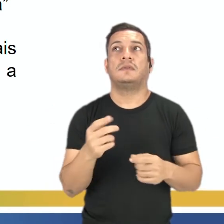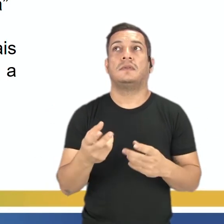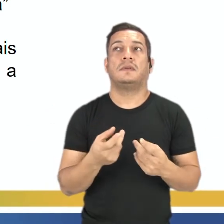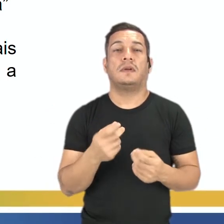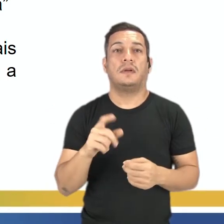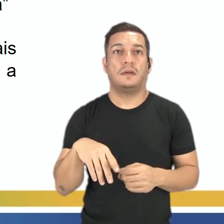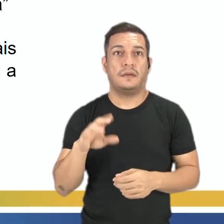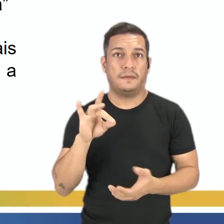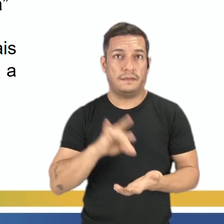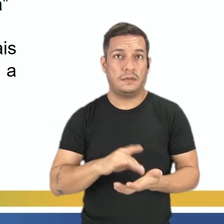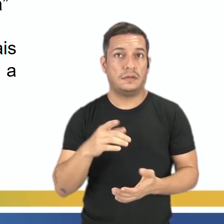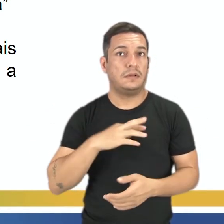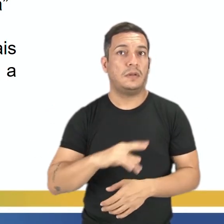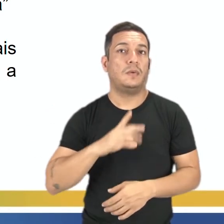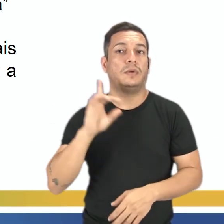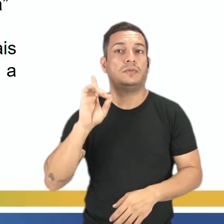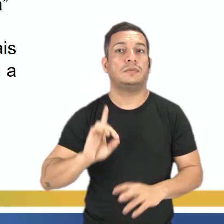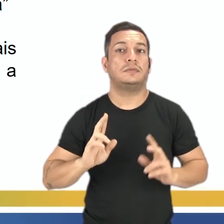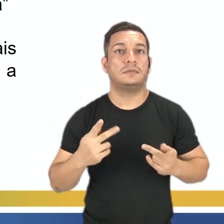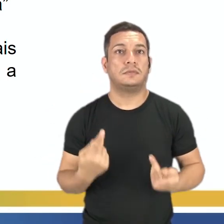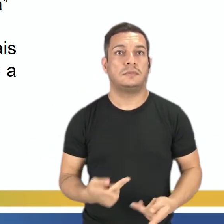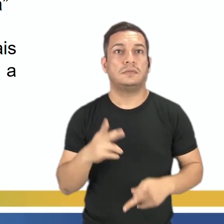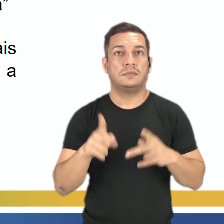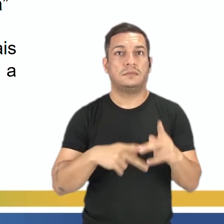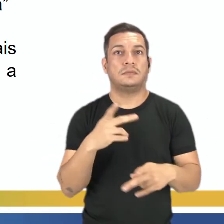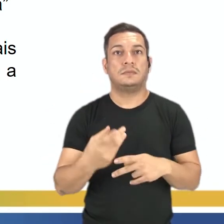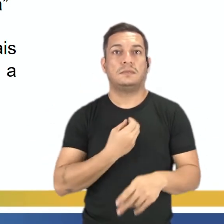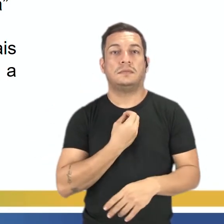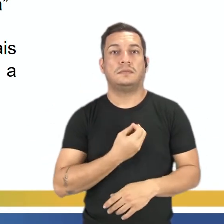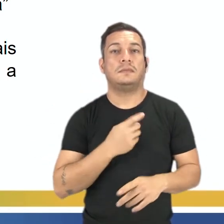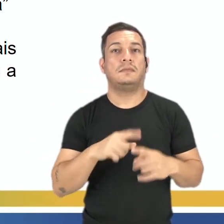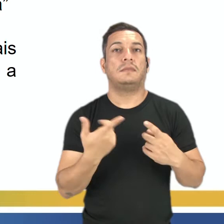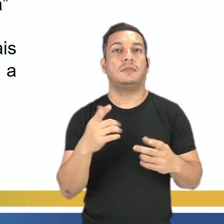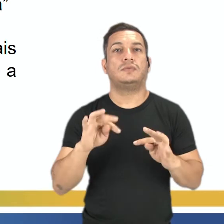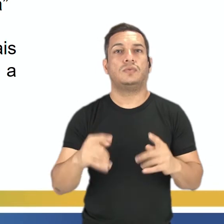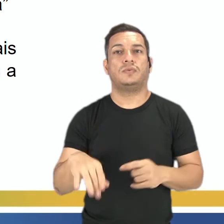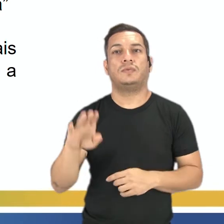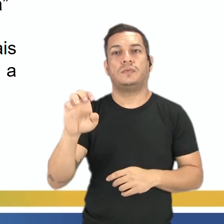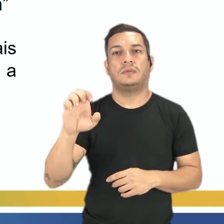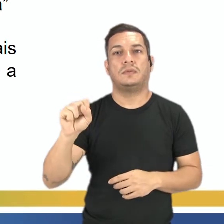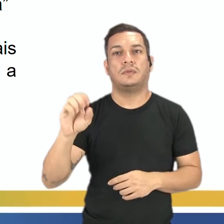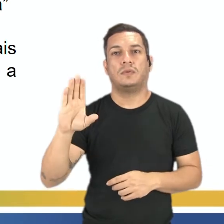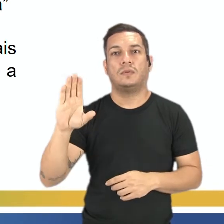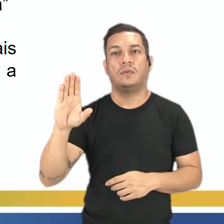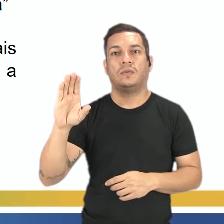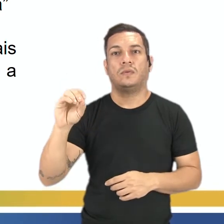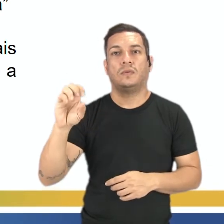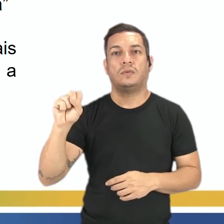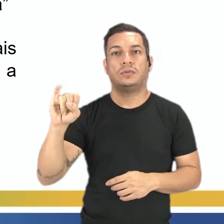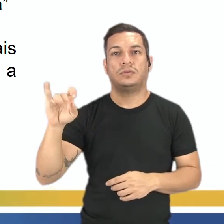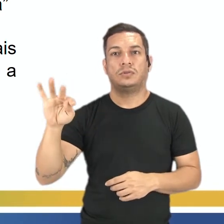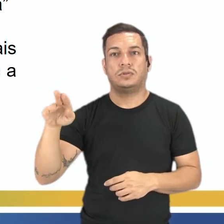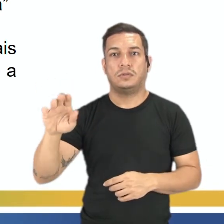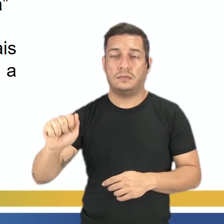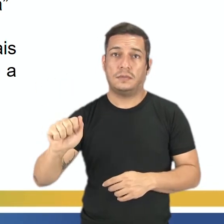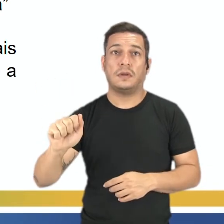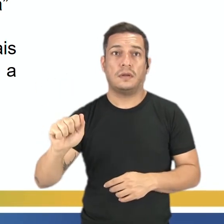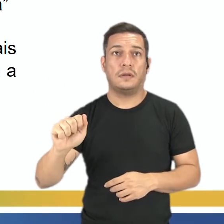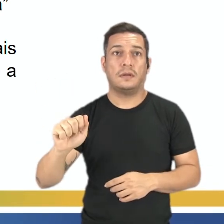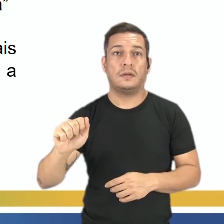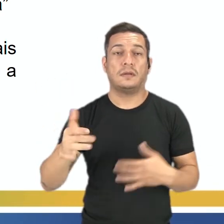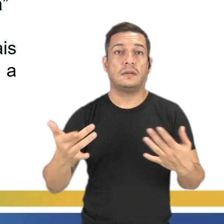muito real, não só os direitos humanos dos povos que habitam a região, mas todo o ecossistema dessa parte, tá?